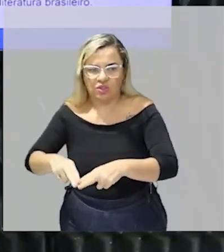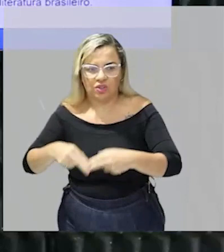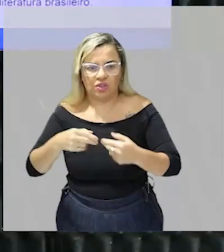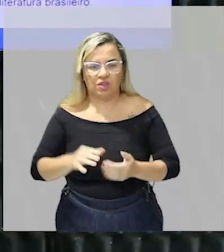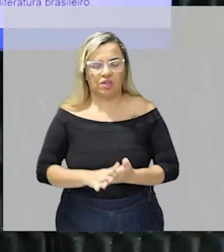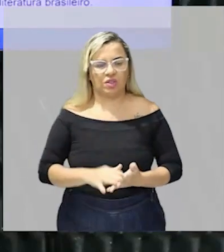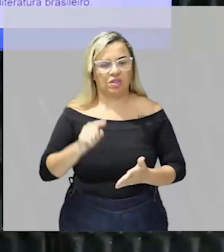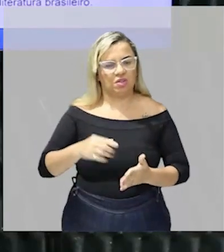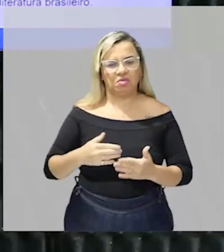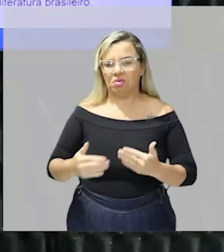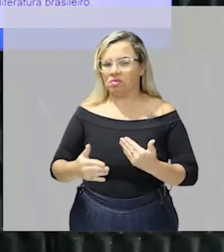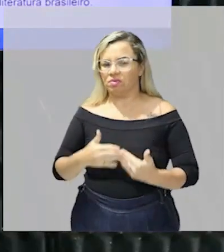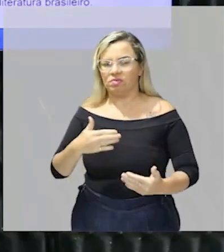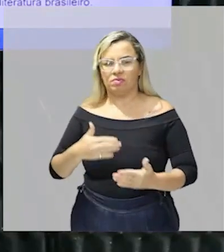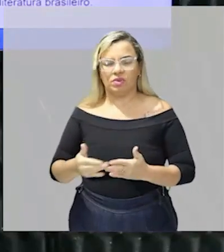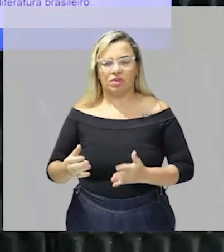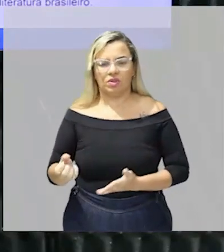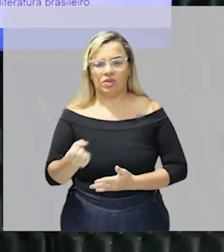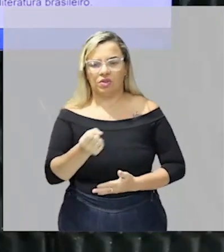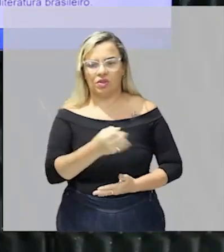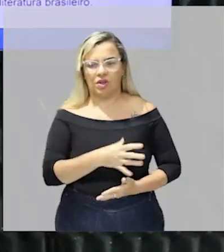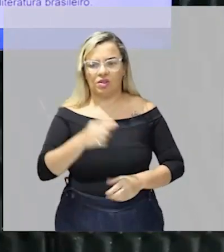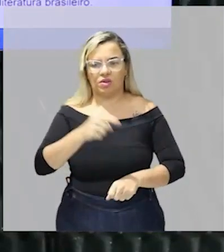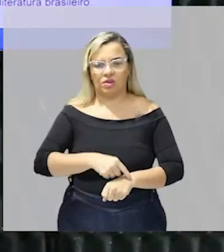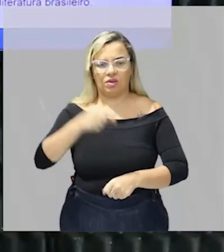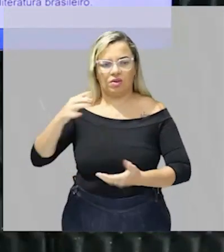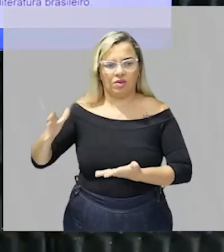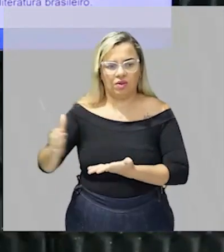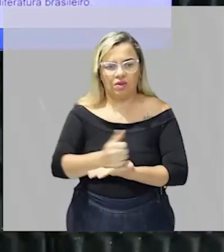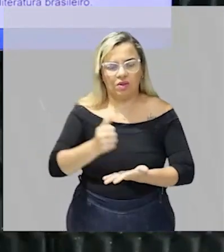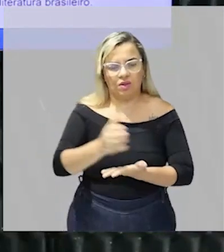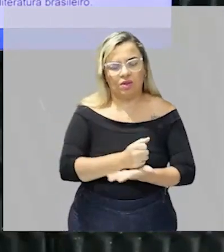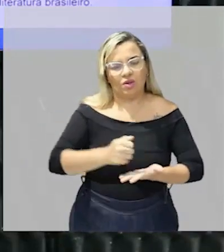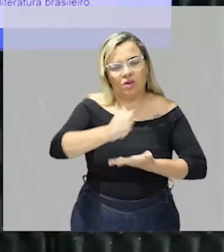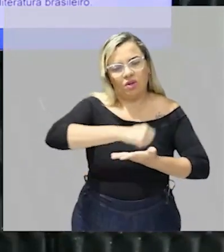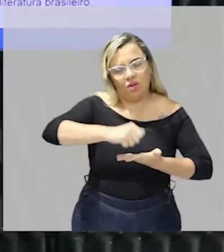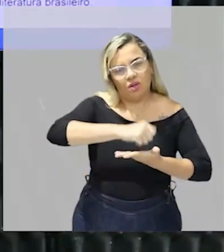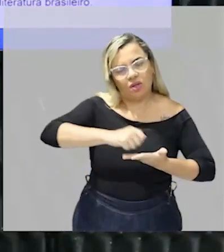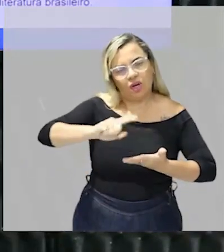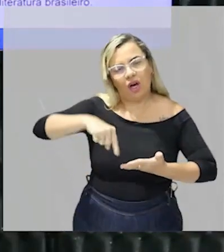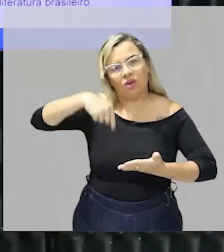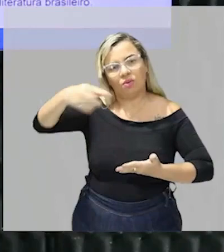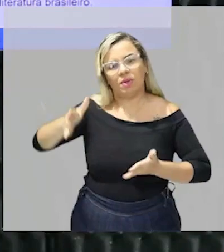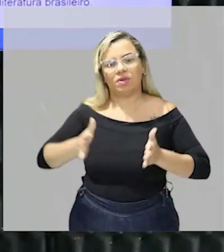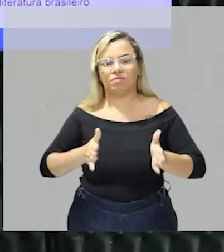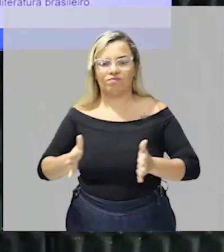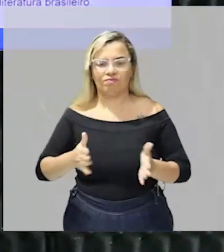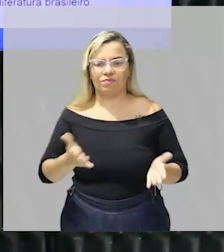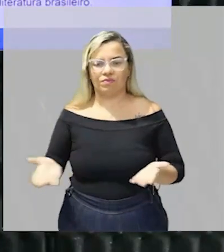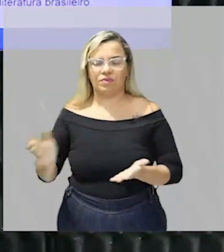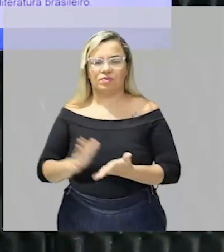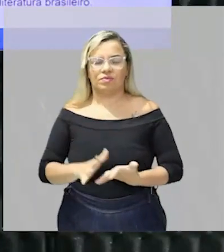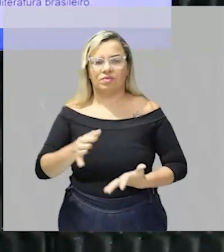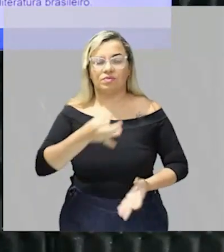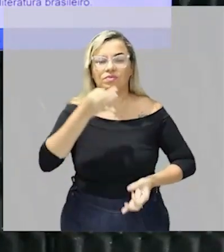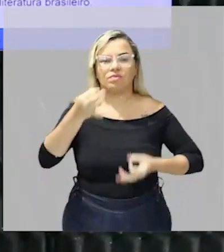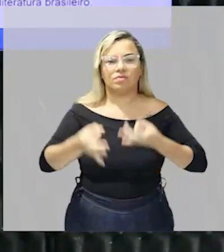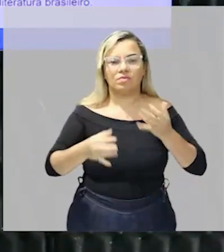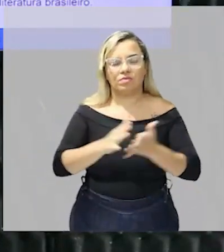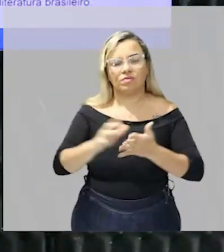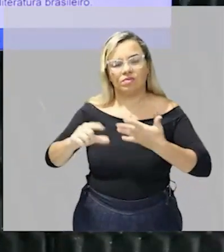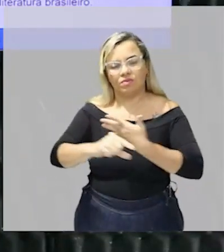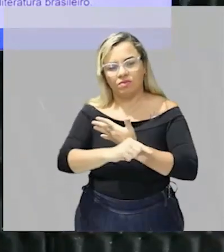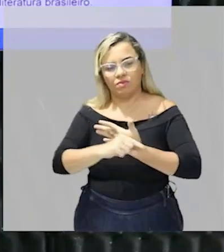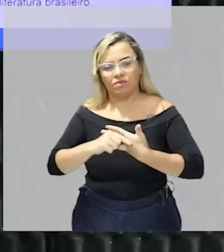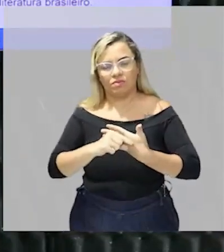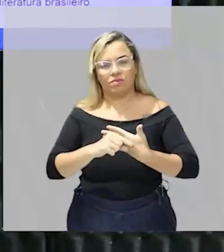ao momento da conquista ou terem sido redigidas no período posterior. Então, a opinião, basicamente, do autor diz